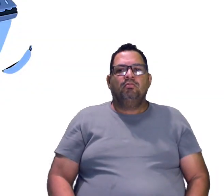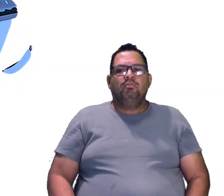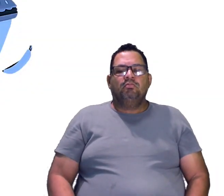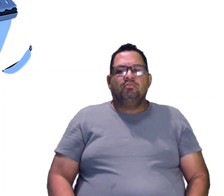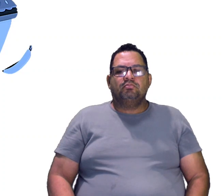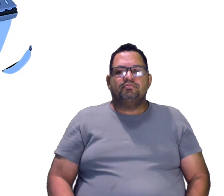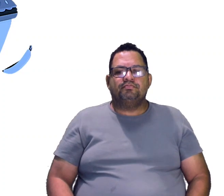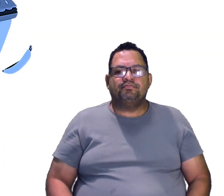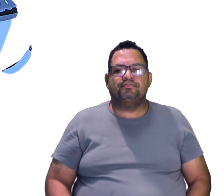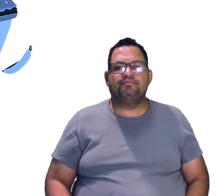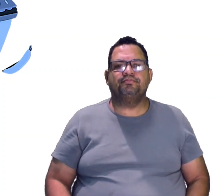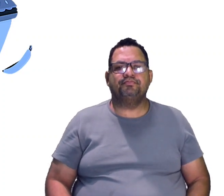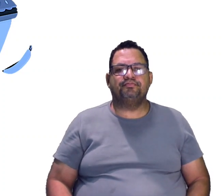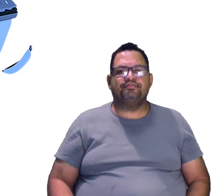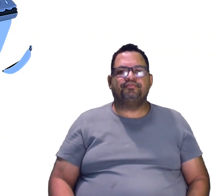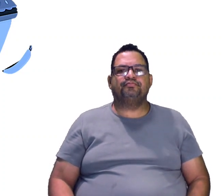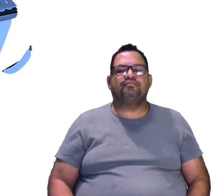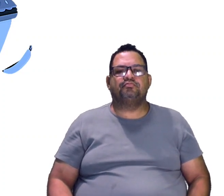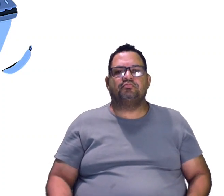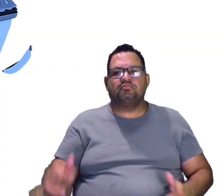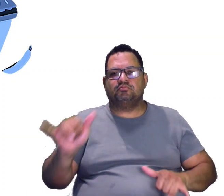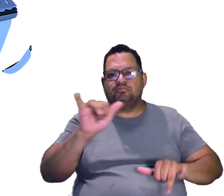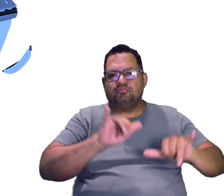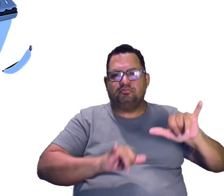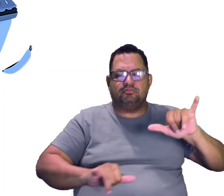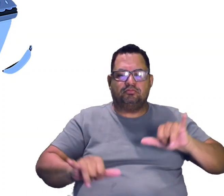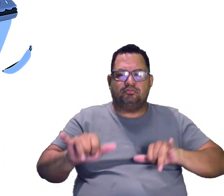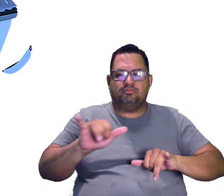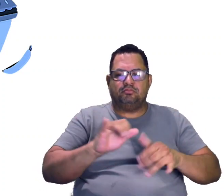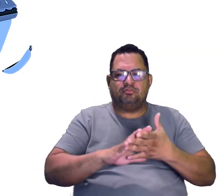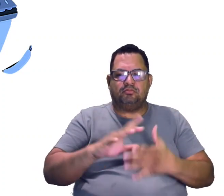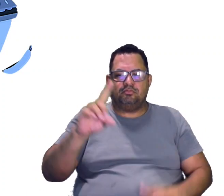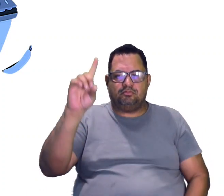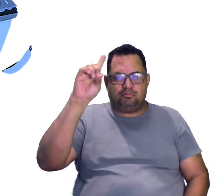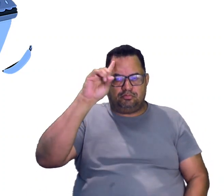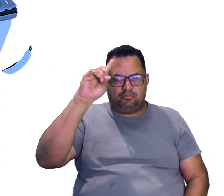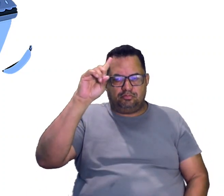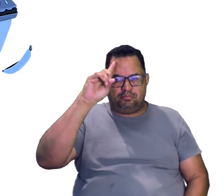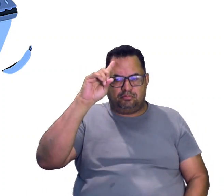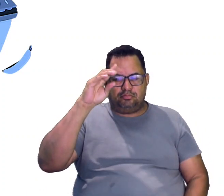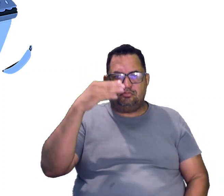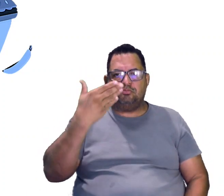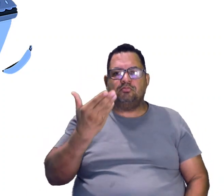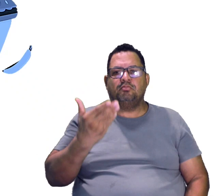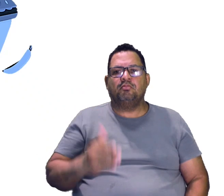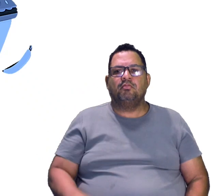Com relação à química no cotidiano, aí você pergunta, professor, o que significa mesmo cotidiano?